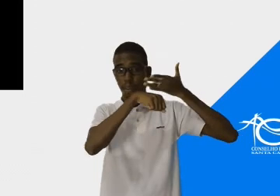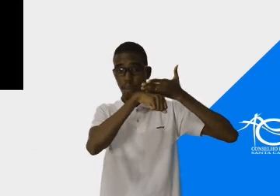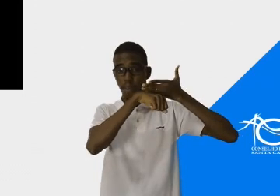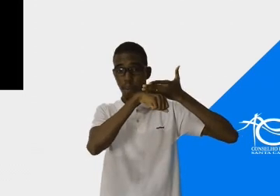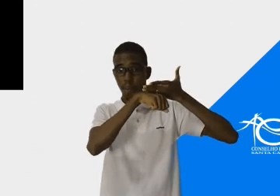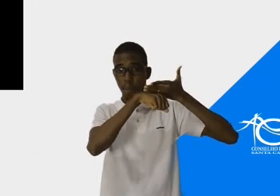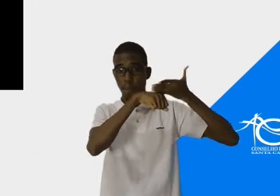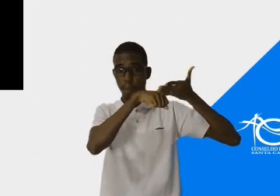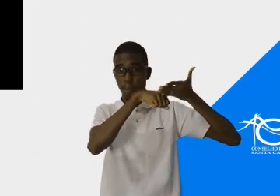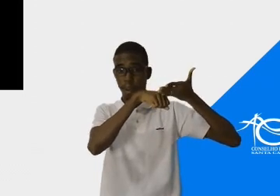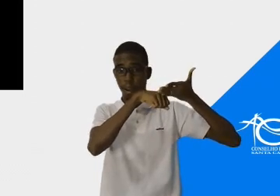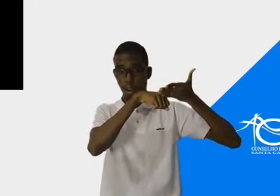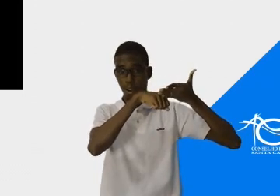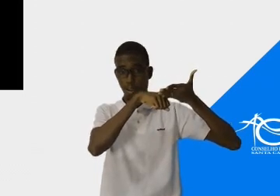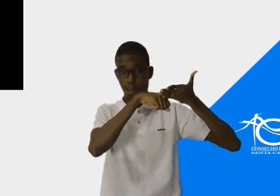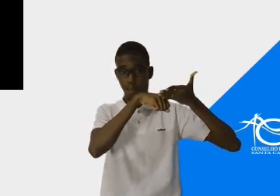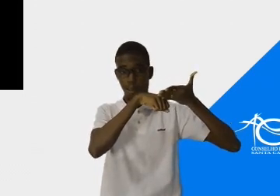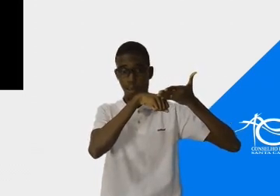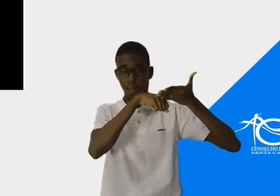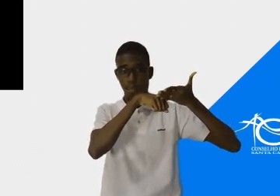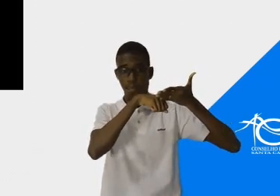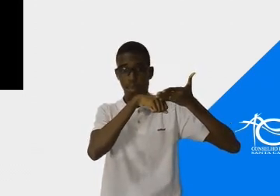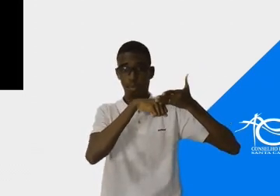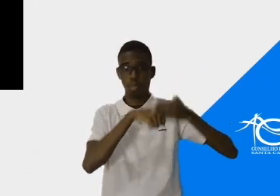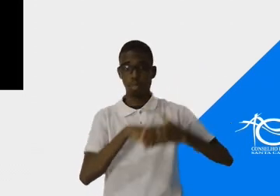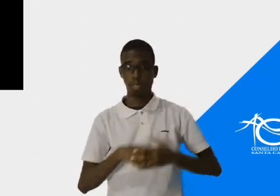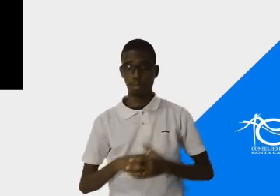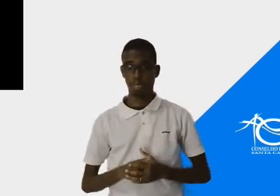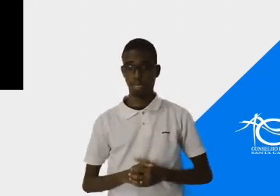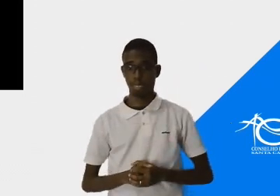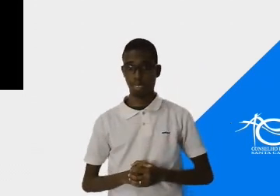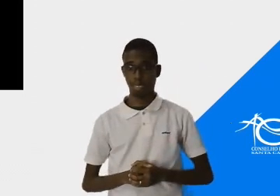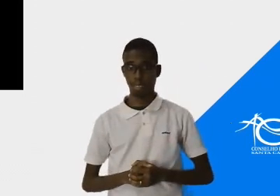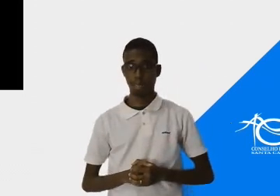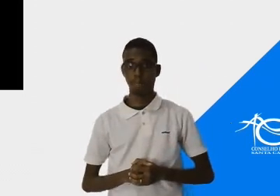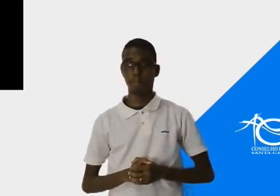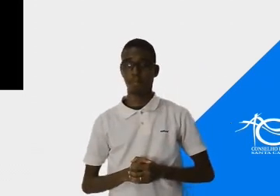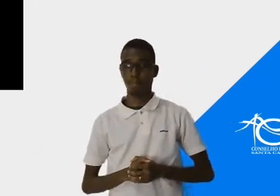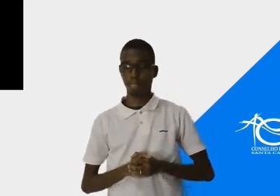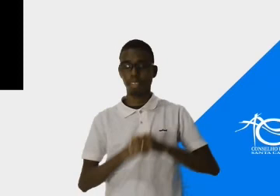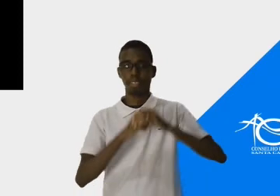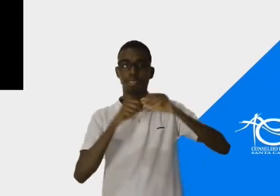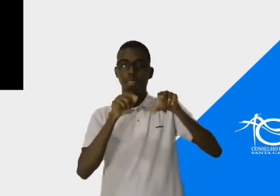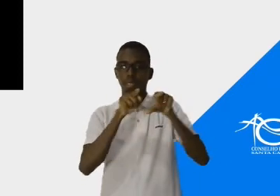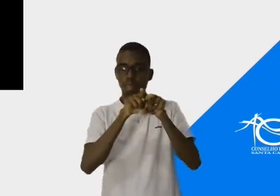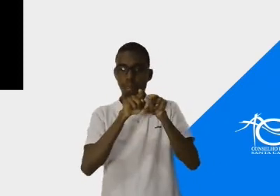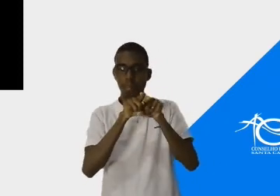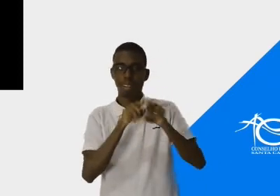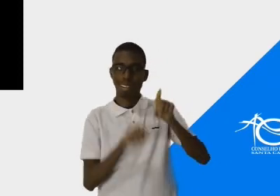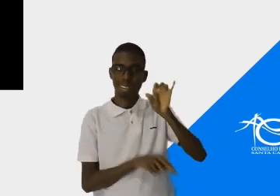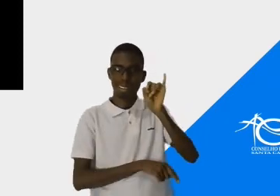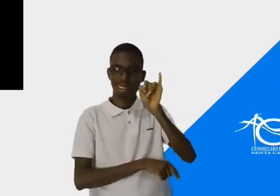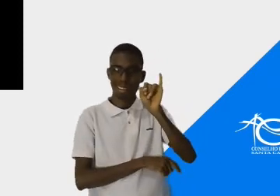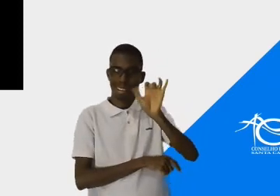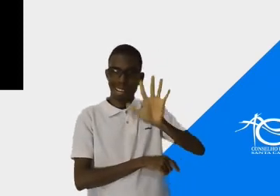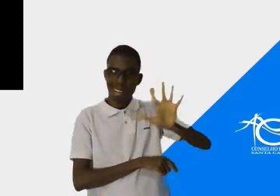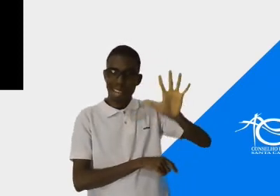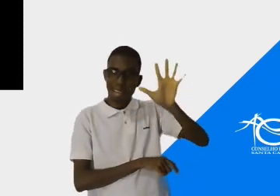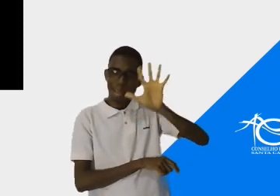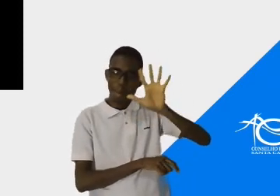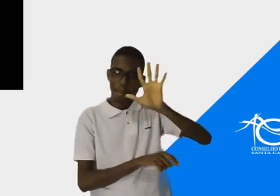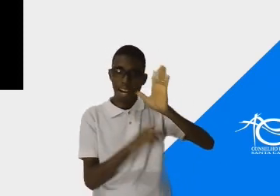E aí a ressonância magnética informou, né, que é uma lesão expansiva